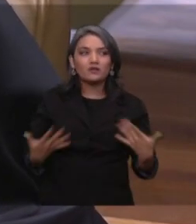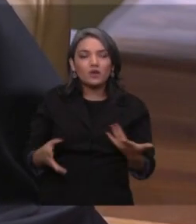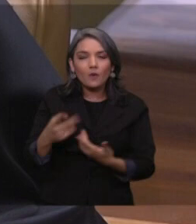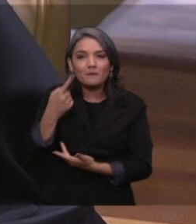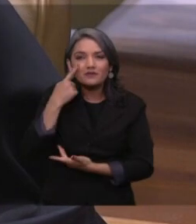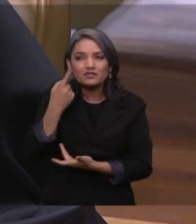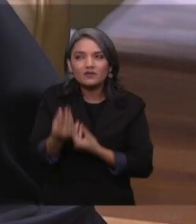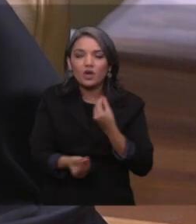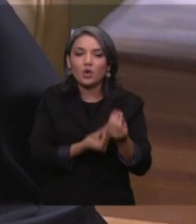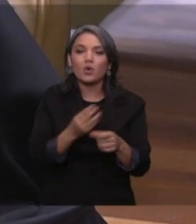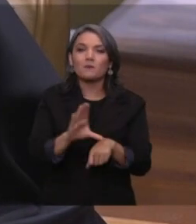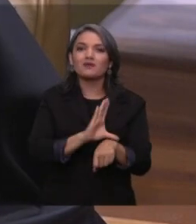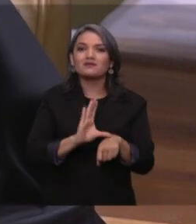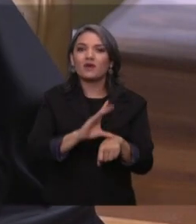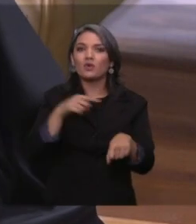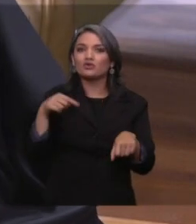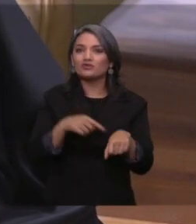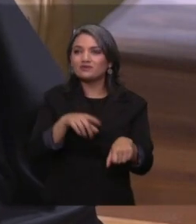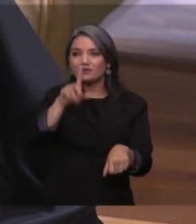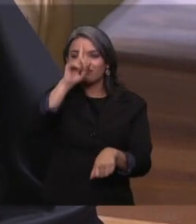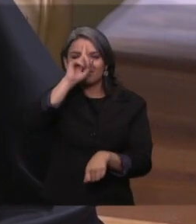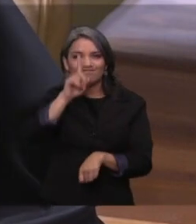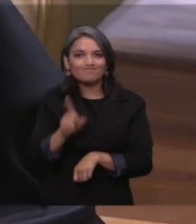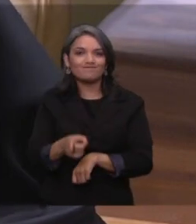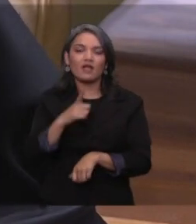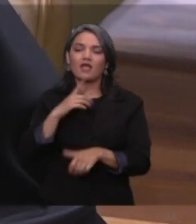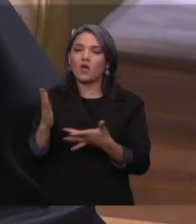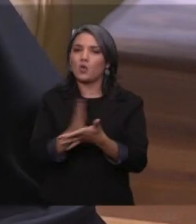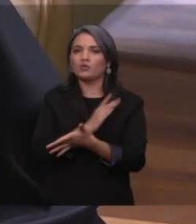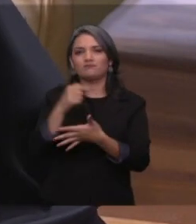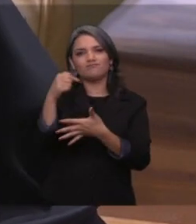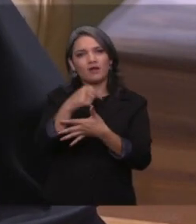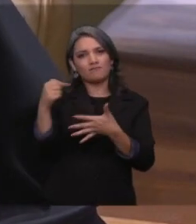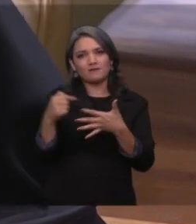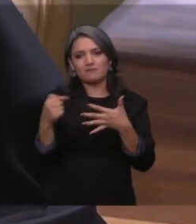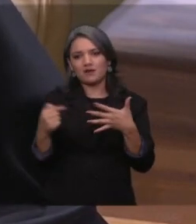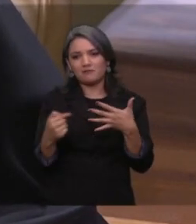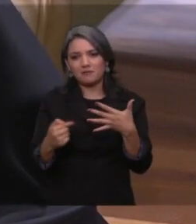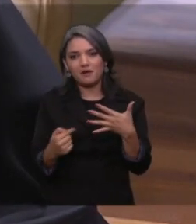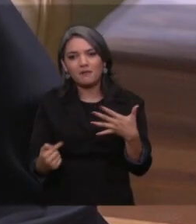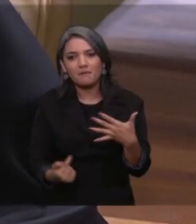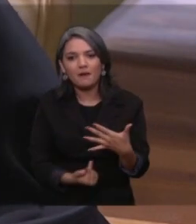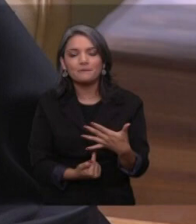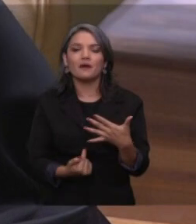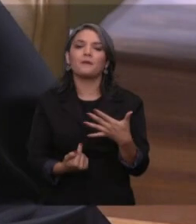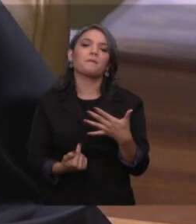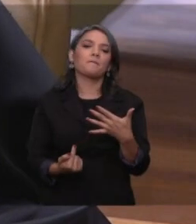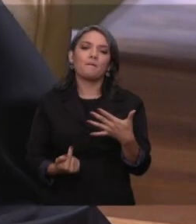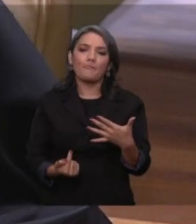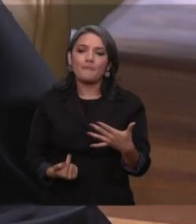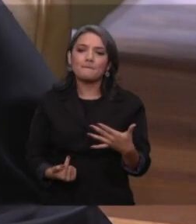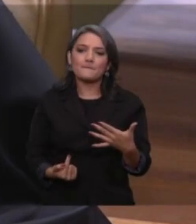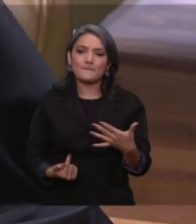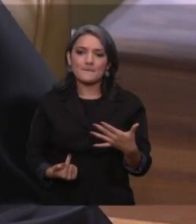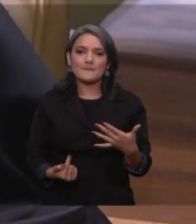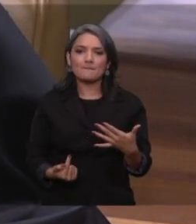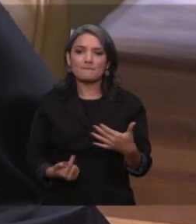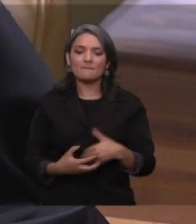nós somos guarda, nos impõe deliberações para, ao ser guarda da Constituição,